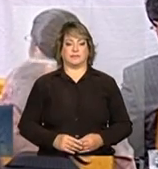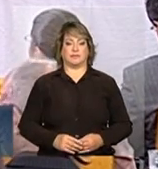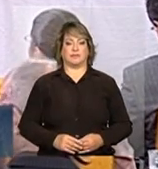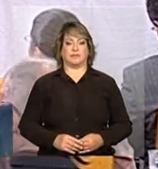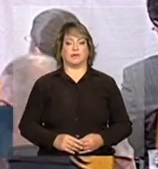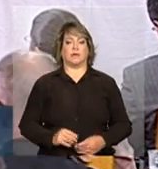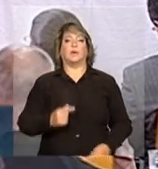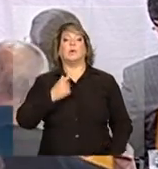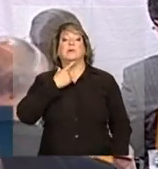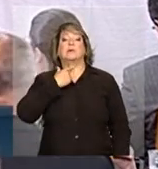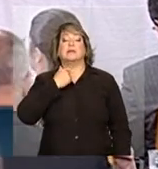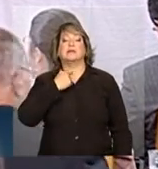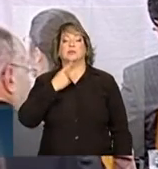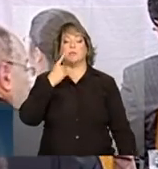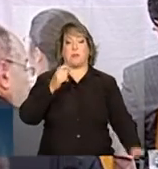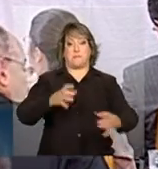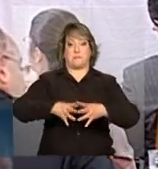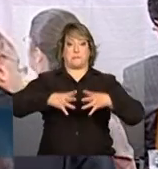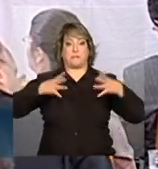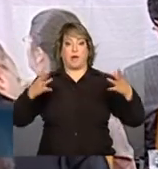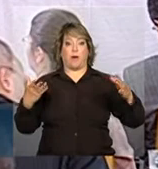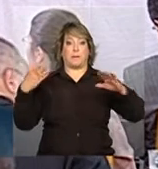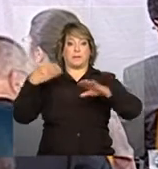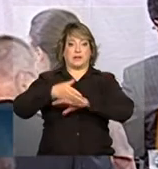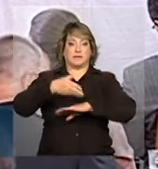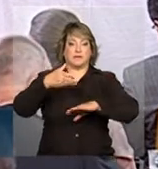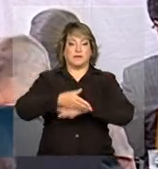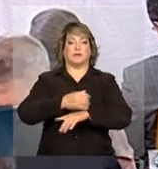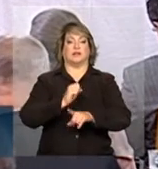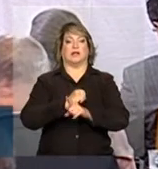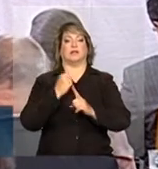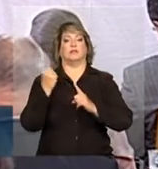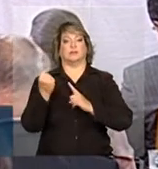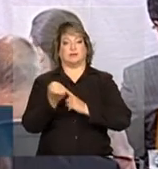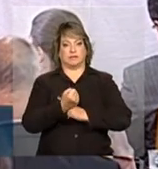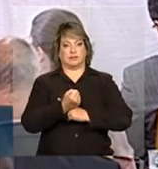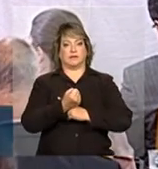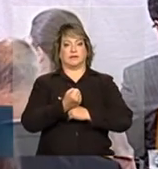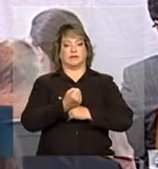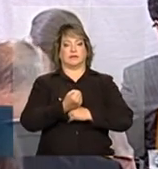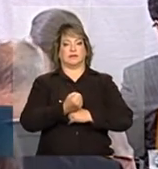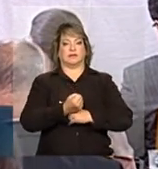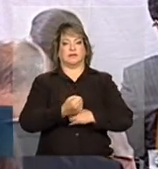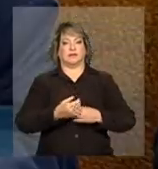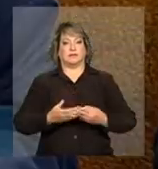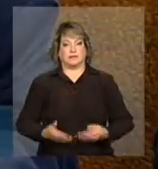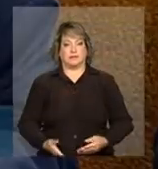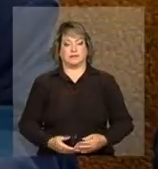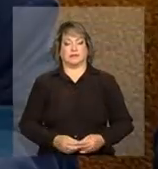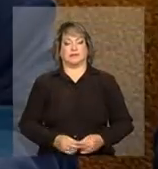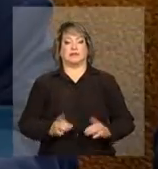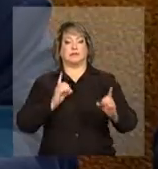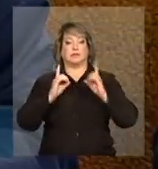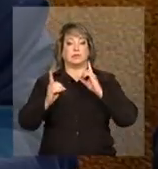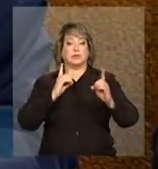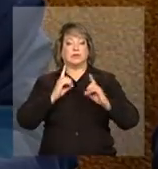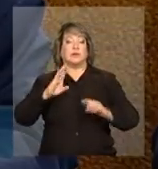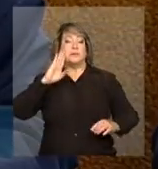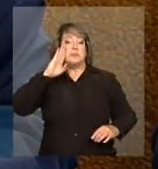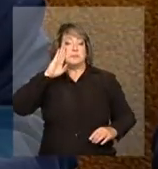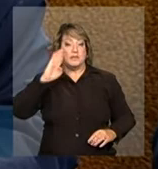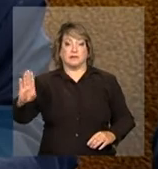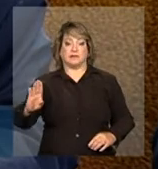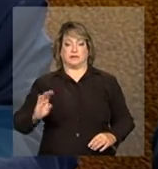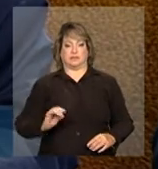o desejo de uma maior participação da sociedade, mas justamente na discussão da